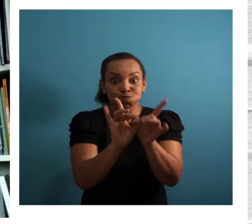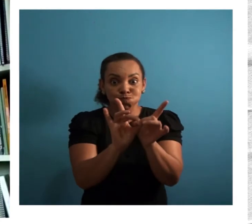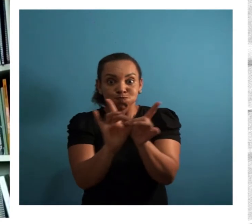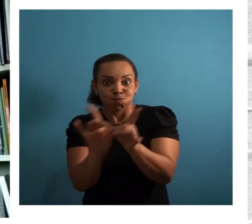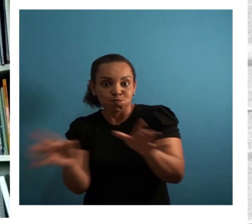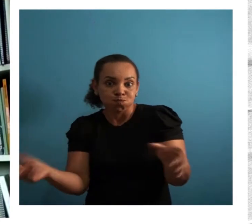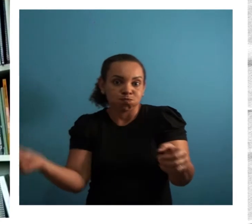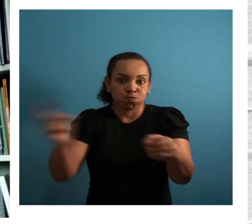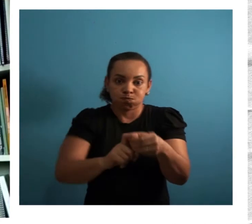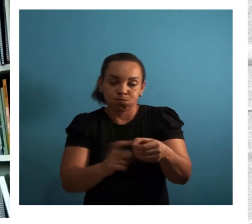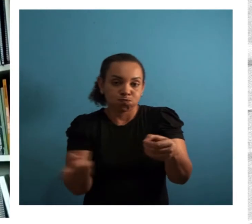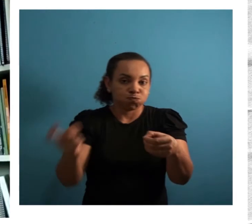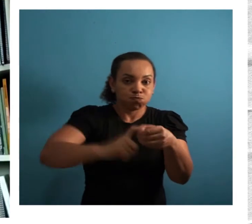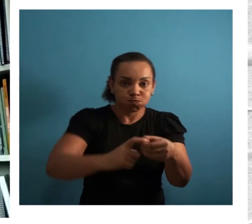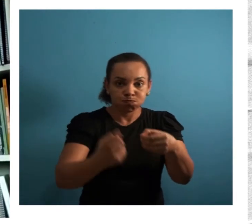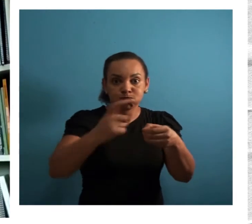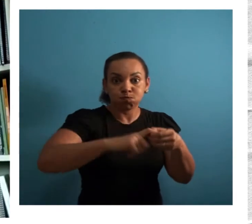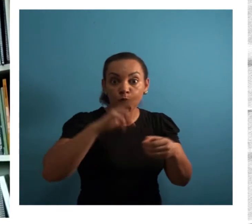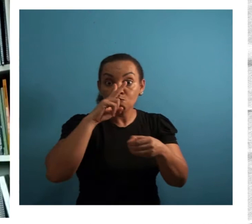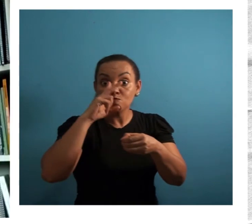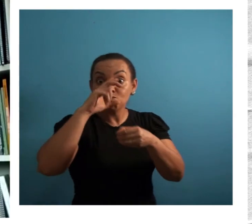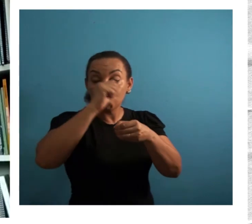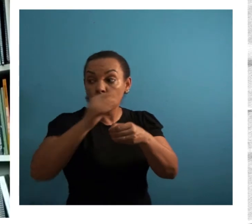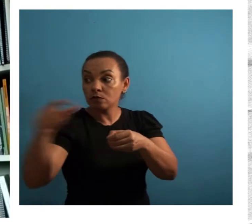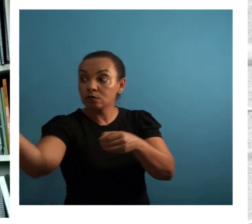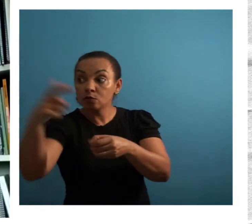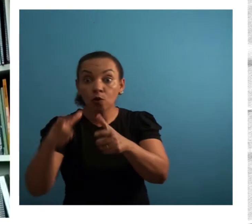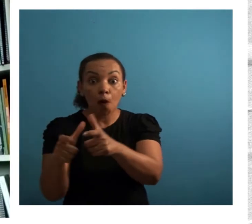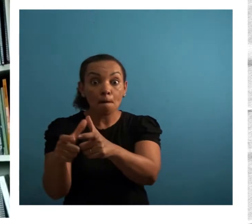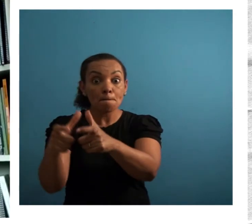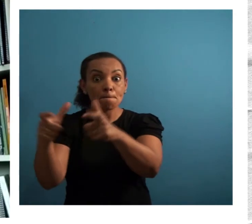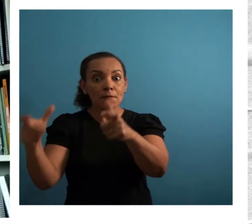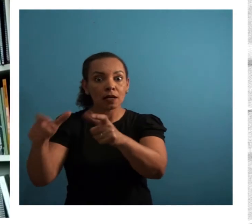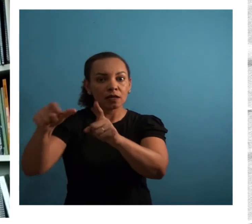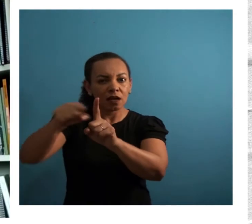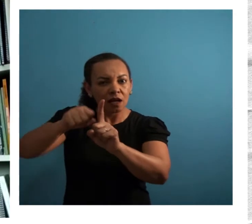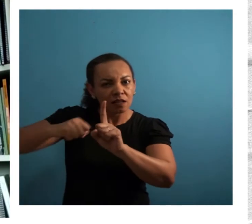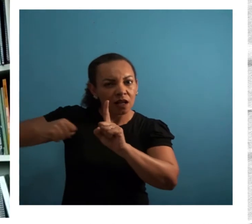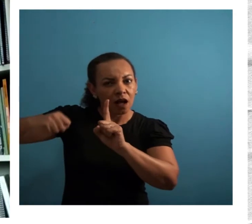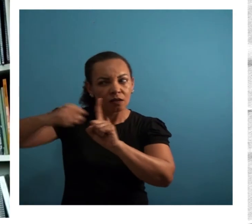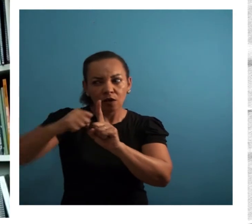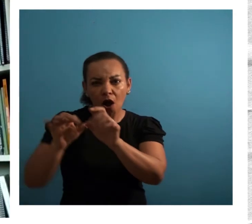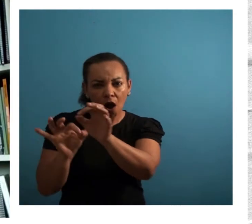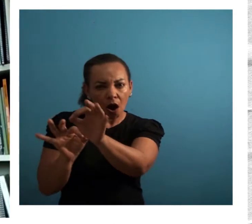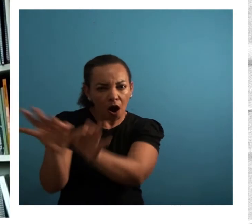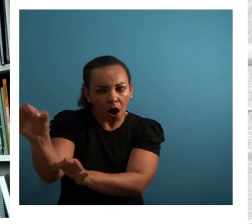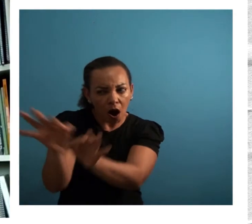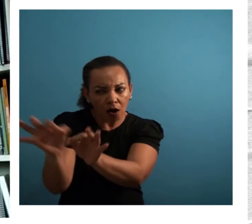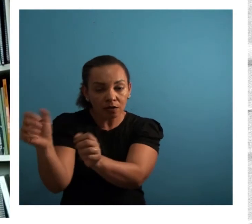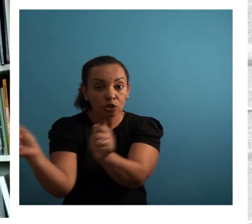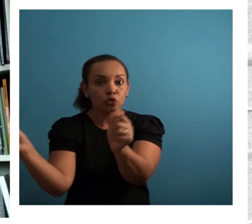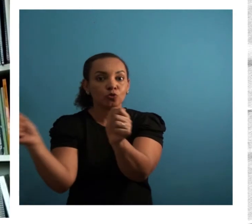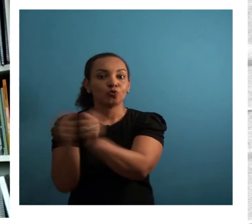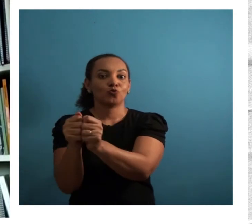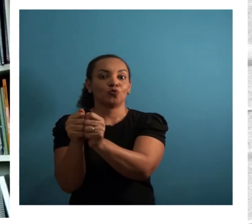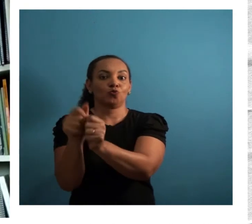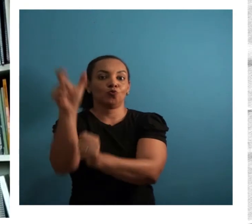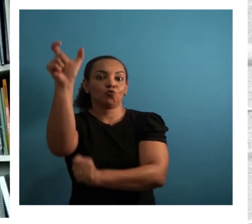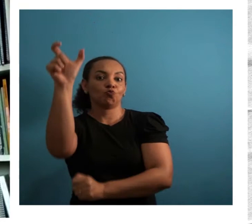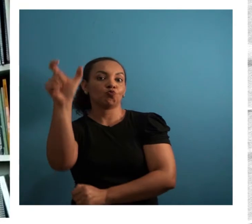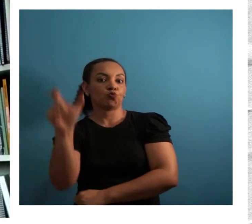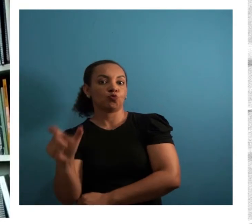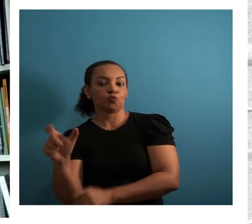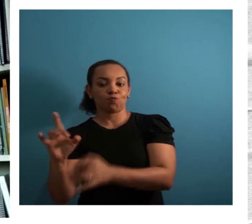é para fazer com que a maioria da sociedade se organize de um lado só e que essa